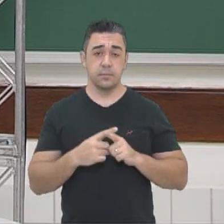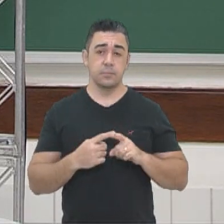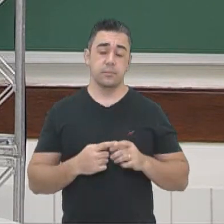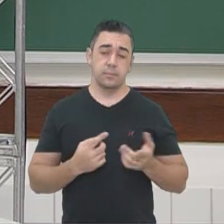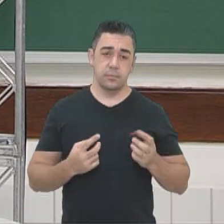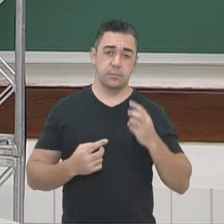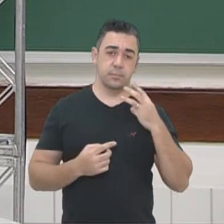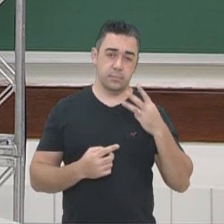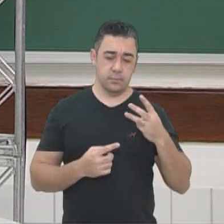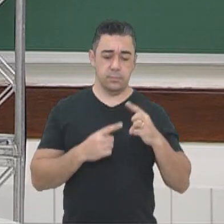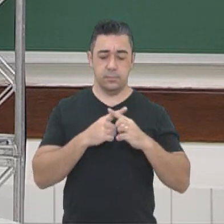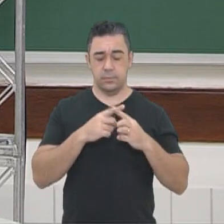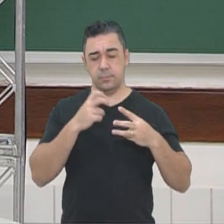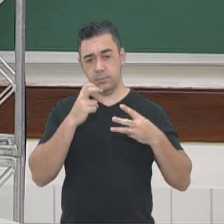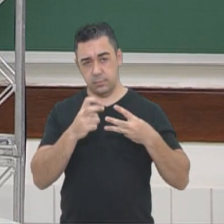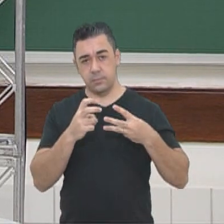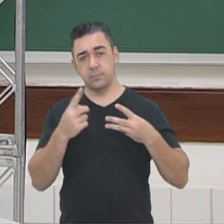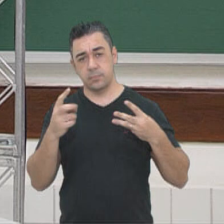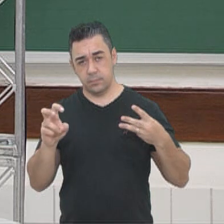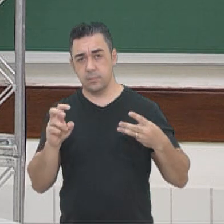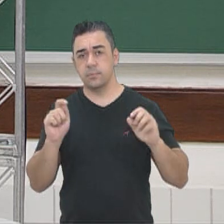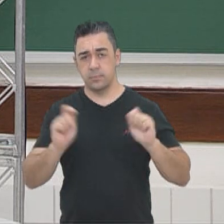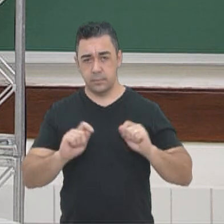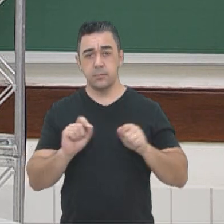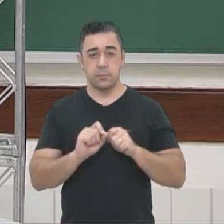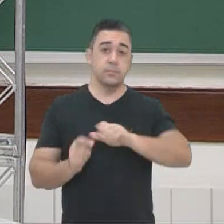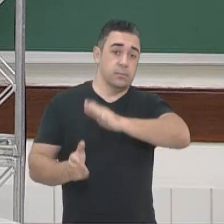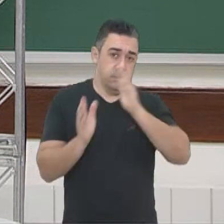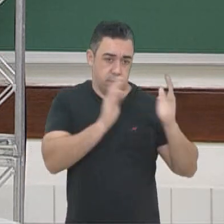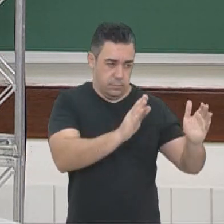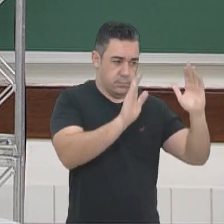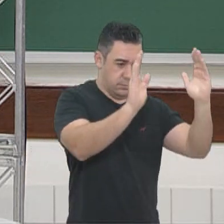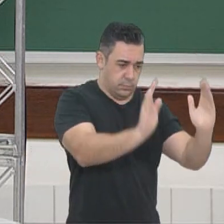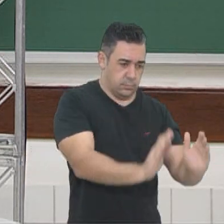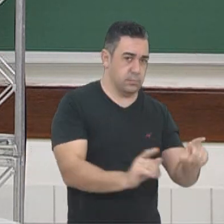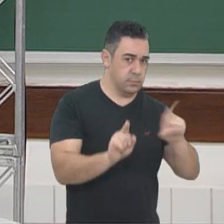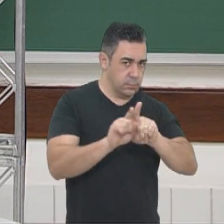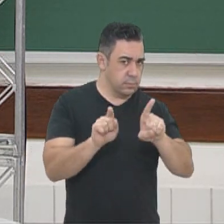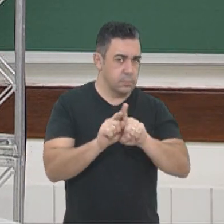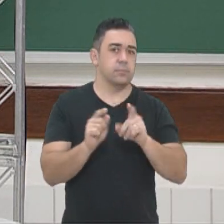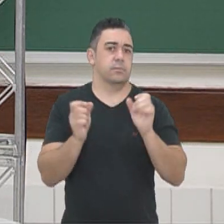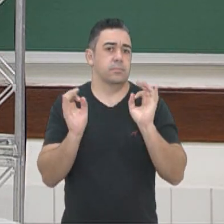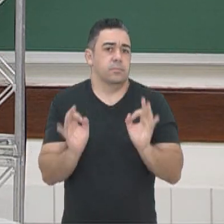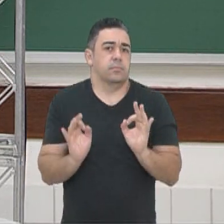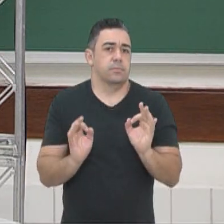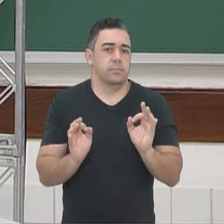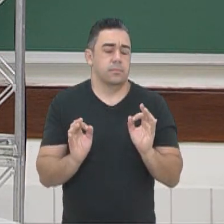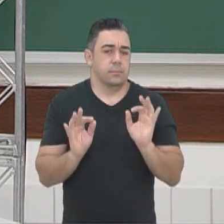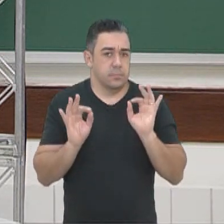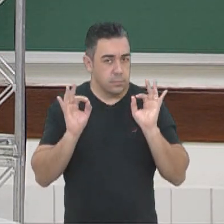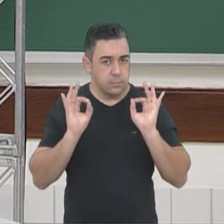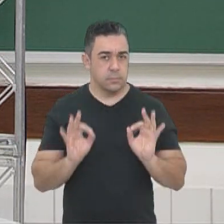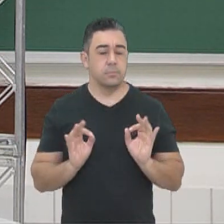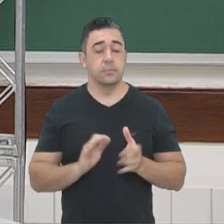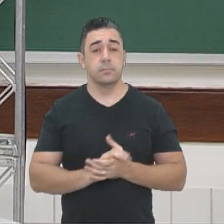15, mas lembrando que você poderia ter resolvido dessa maneira, como eu fiz no primeiro caso, tá? Também aqui tá super